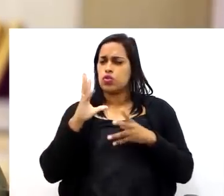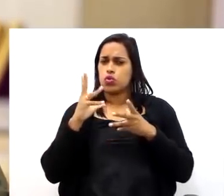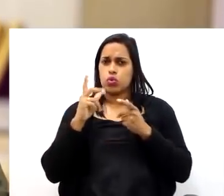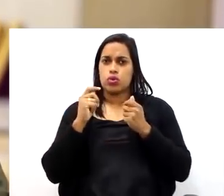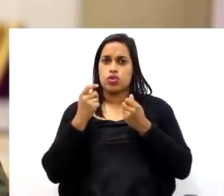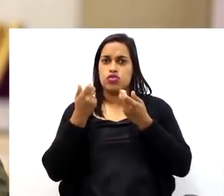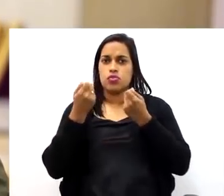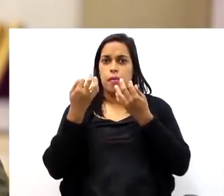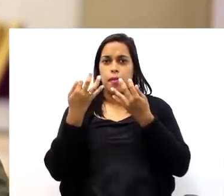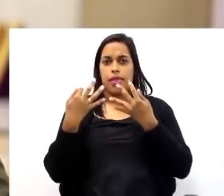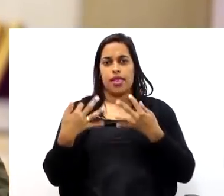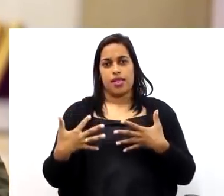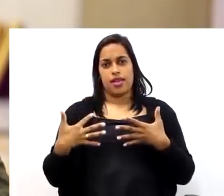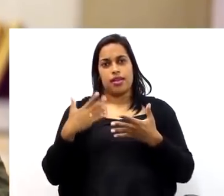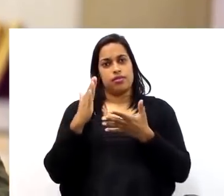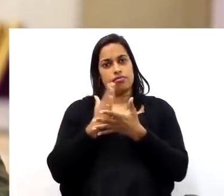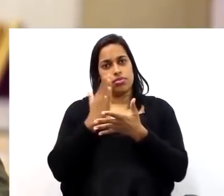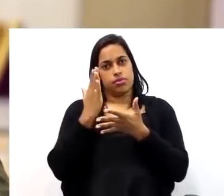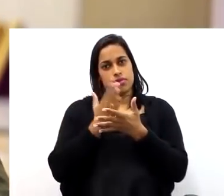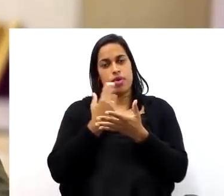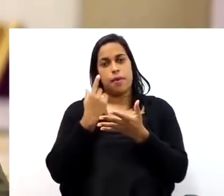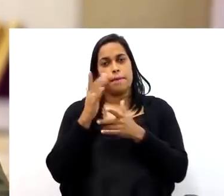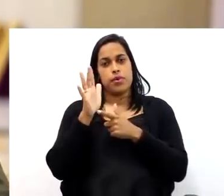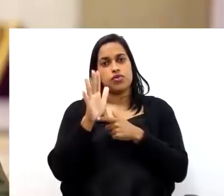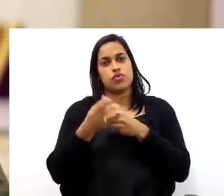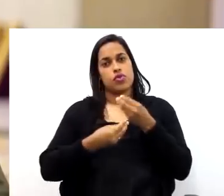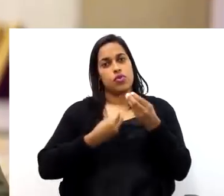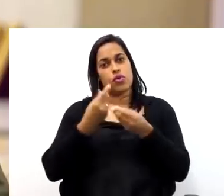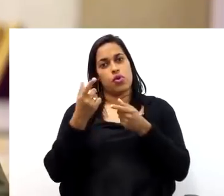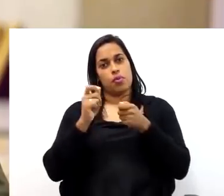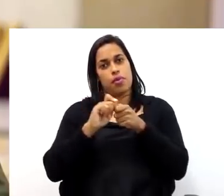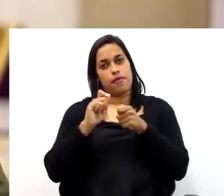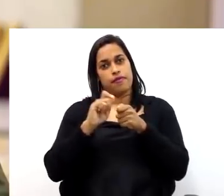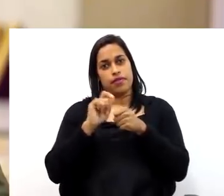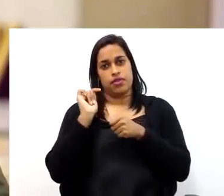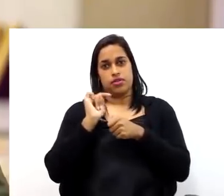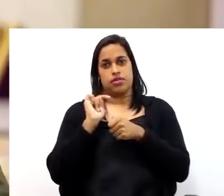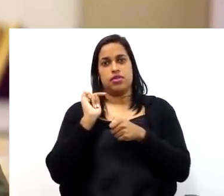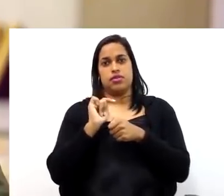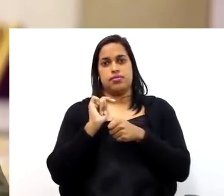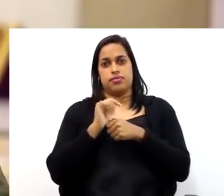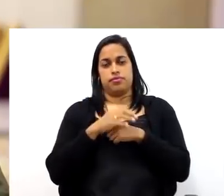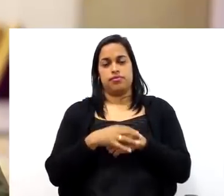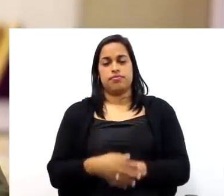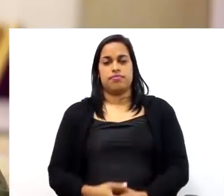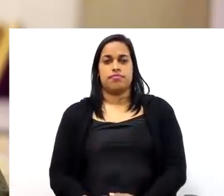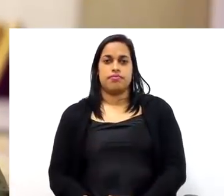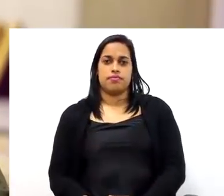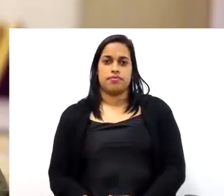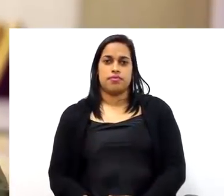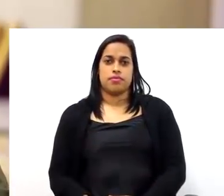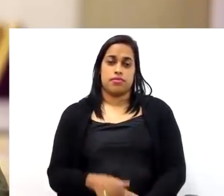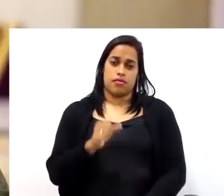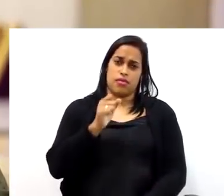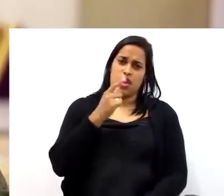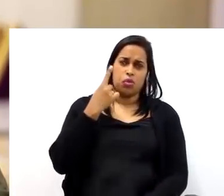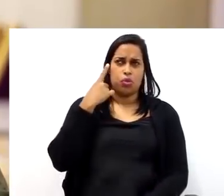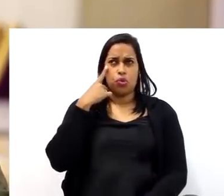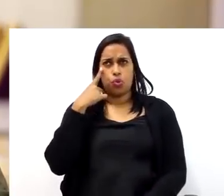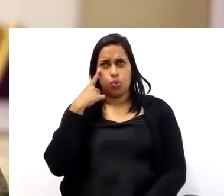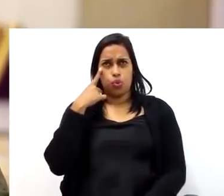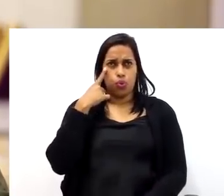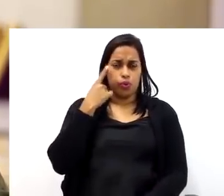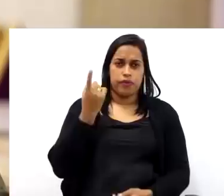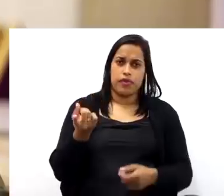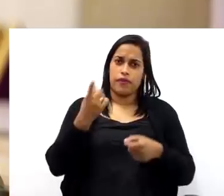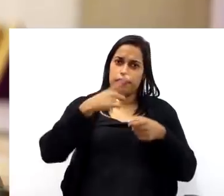caderno, mostrando como é feita essa questão do posicionamento das vistas. Se está com dúvida, volta